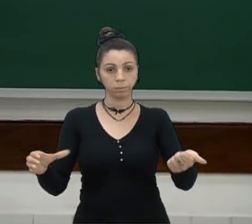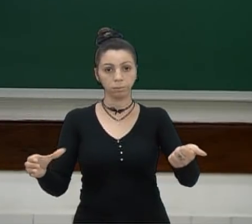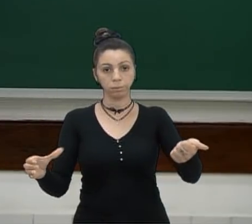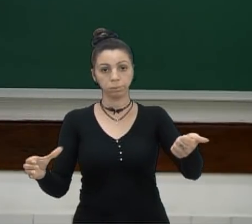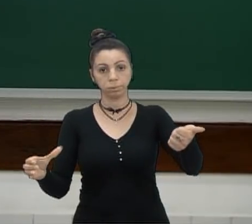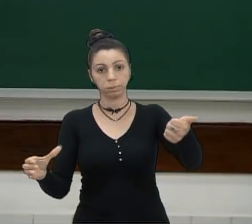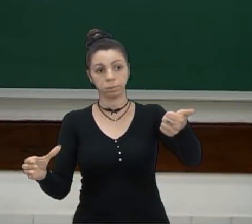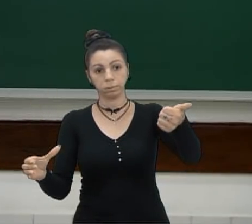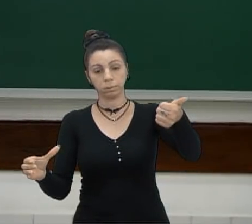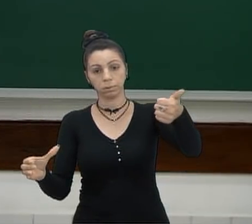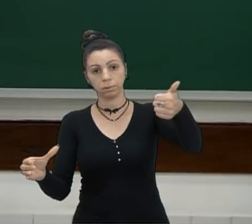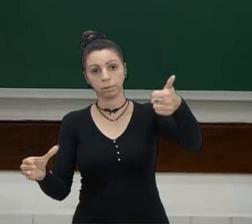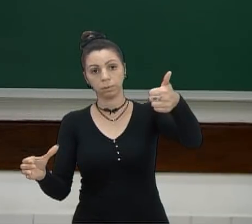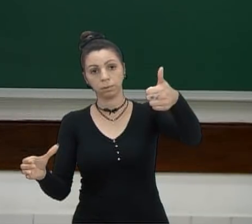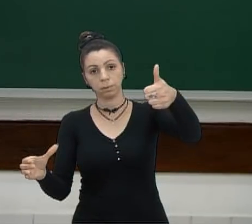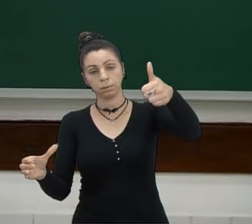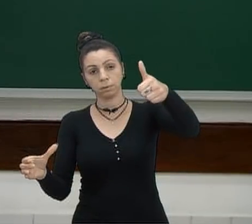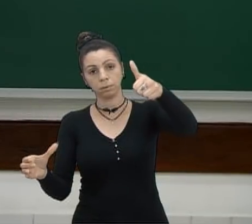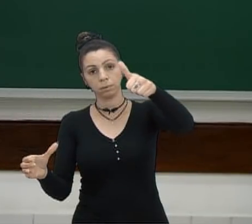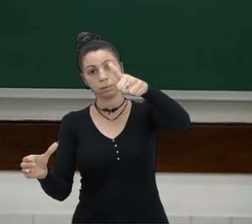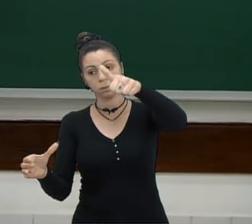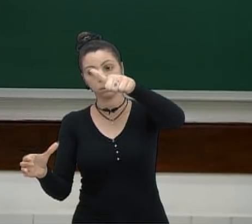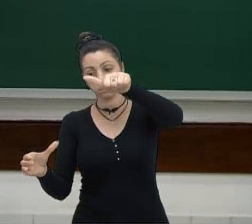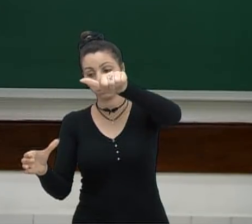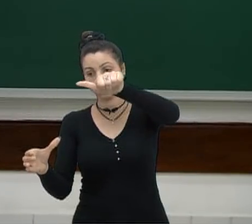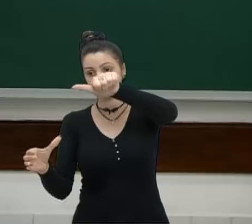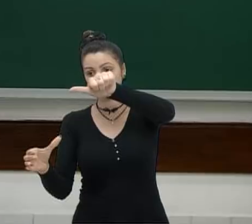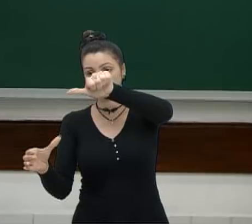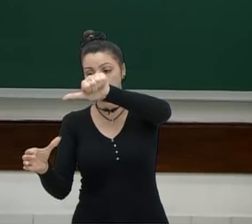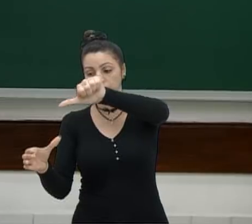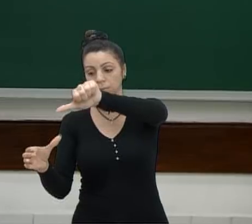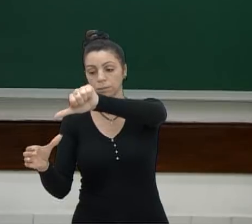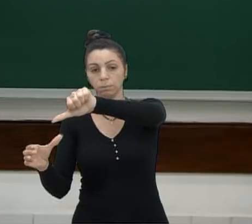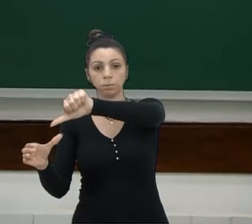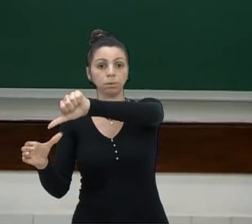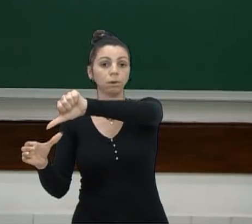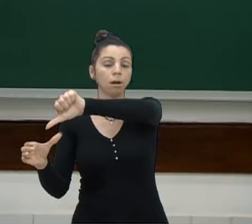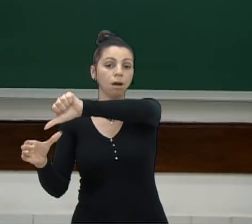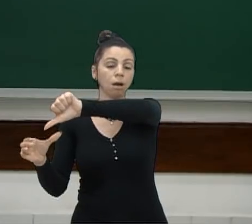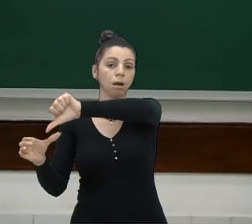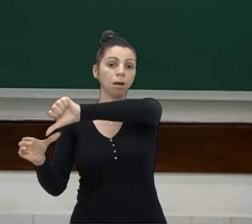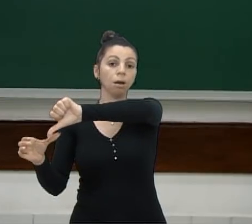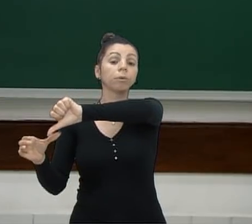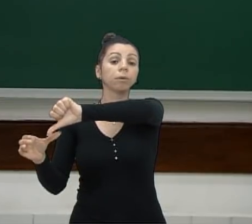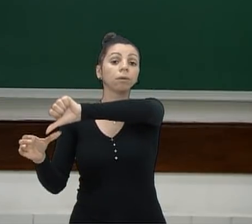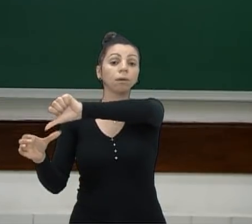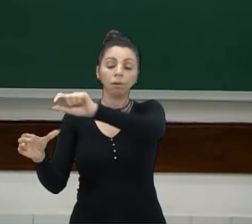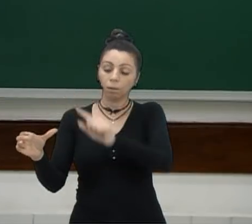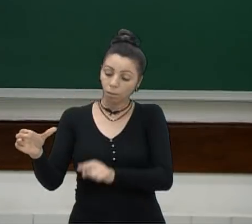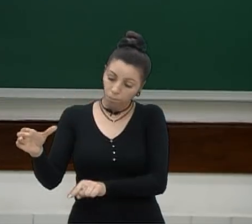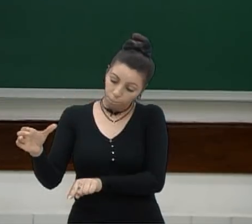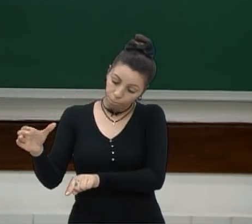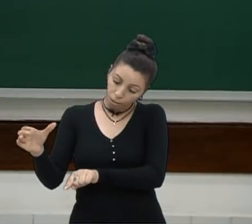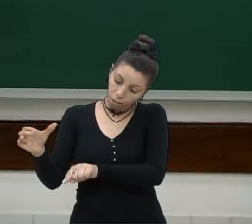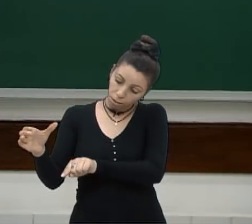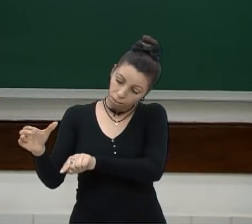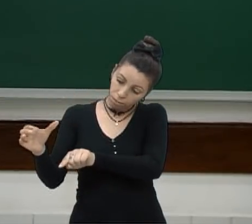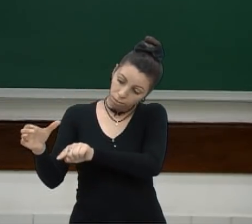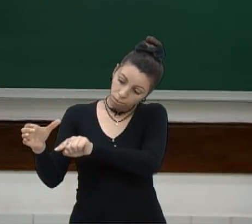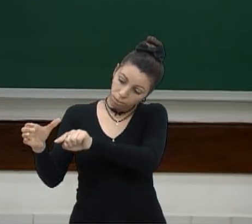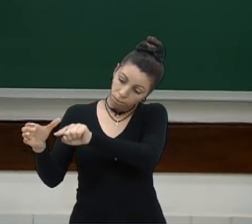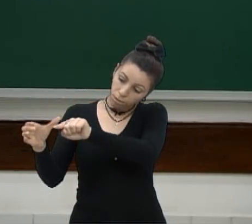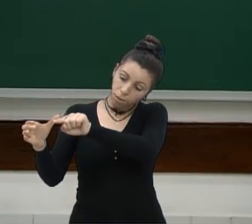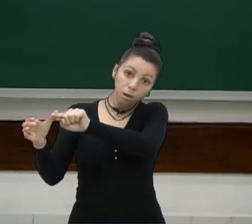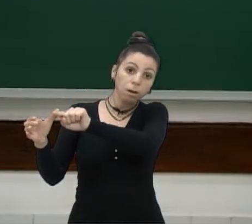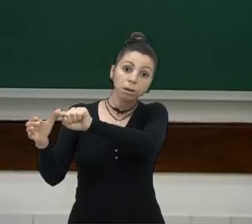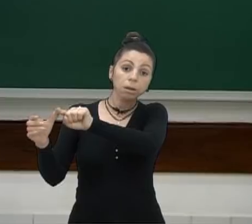vou passar esse 1 litro de água da garrafa para a jarra. E no final do processo, eu vou ter 1